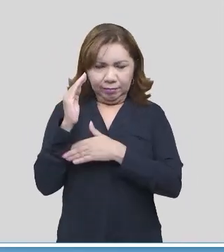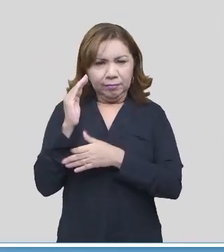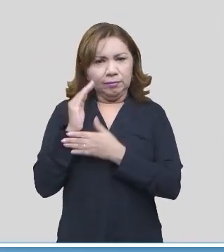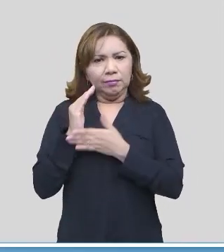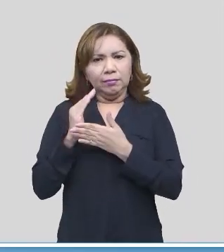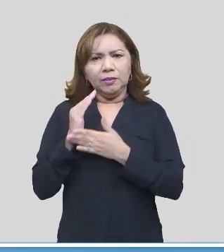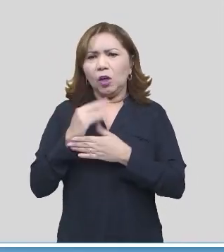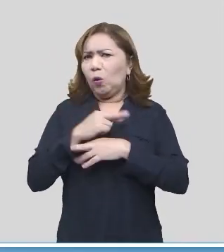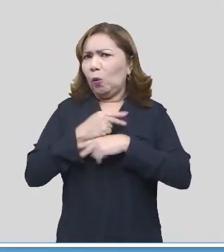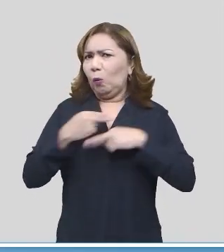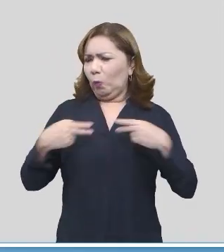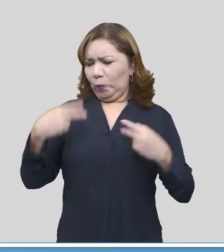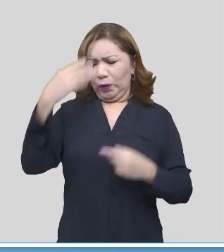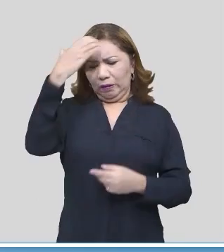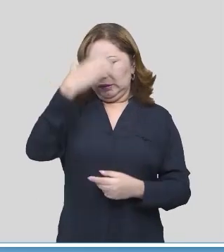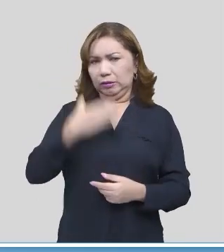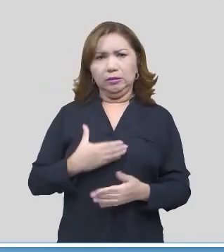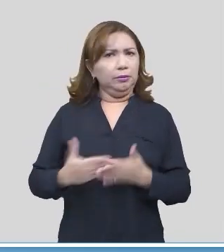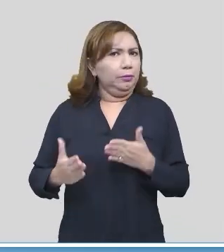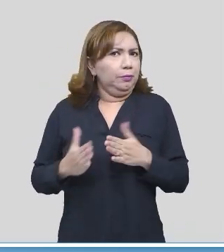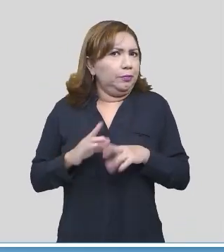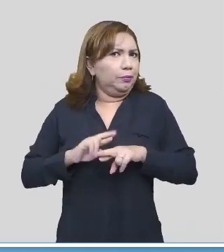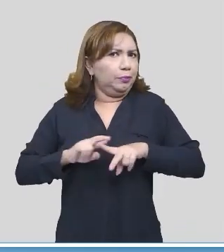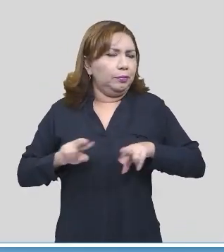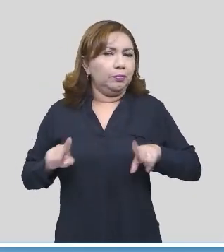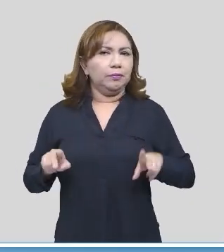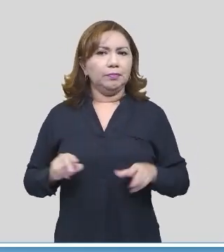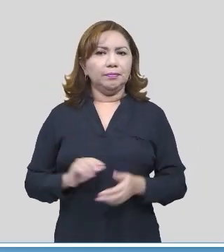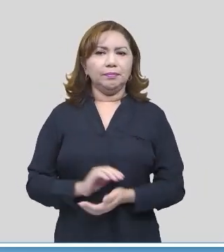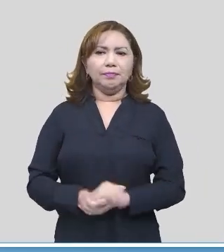outras partes do corpo.